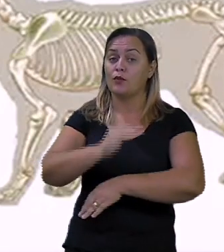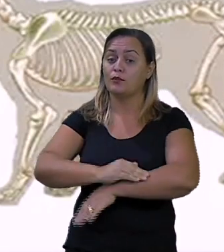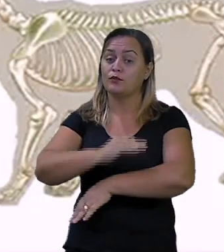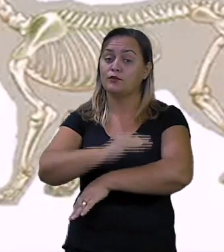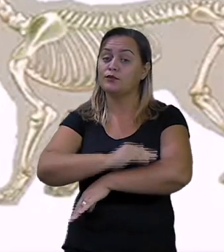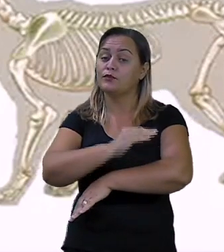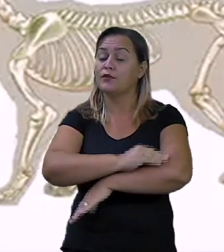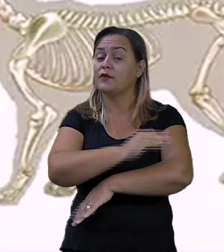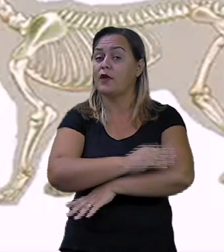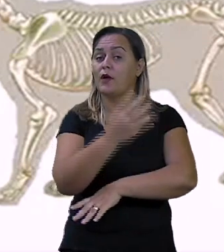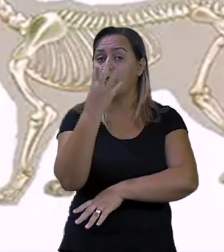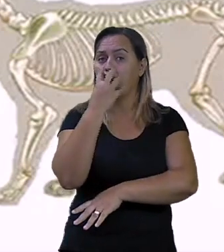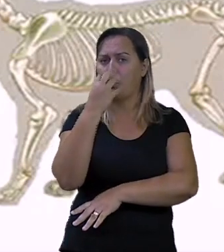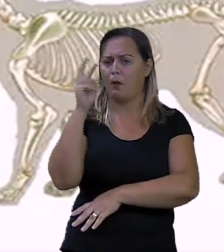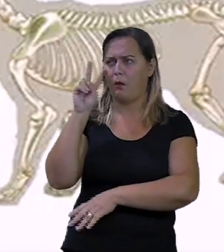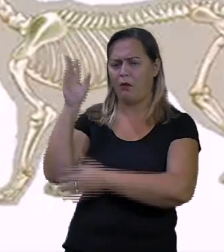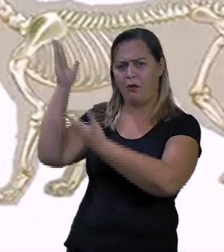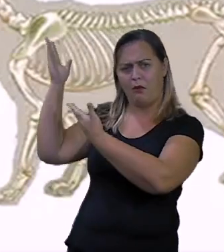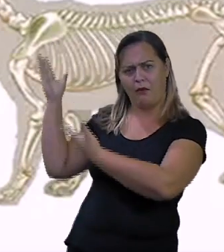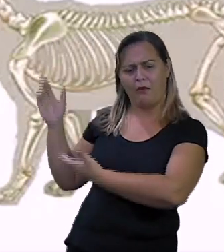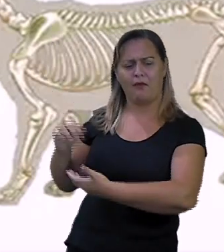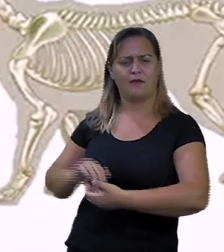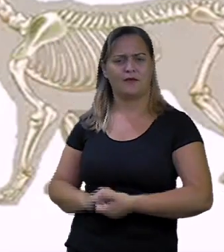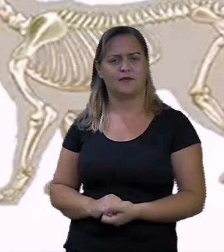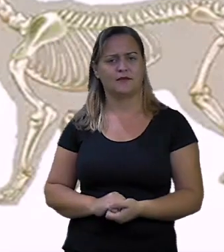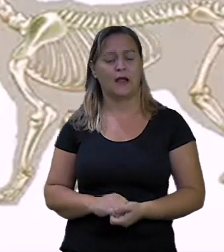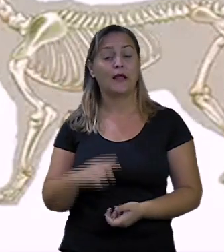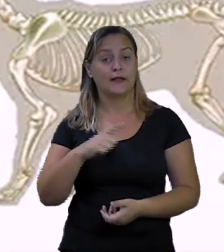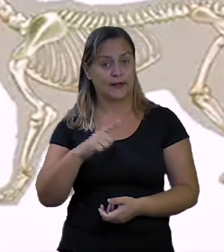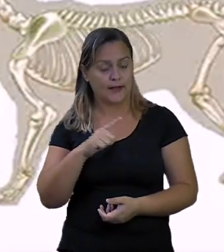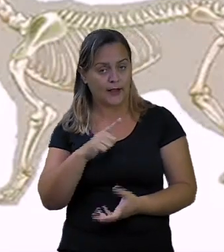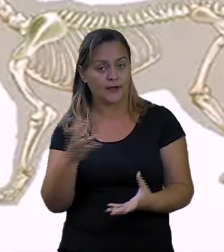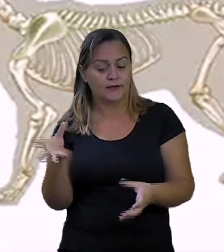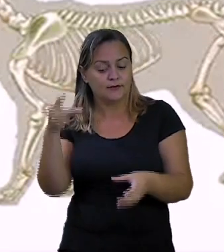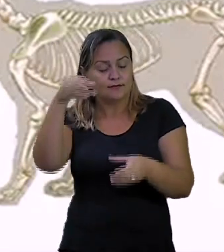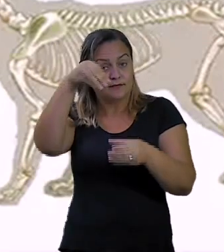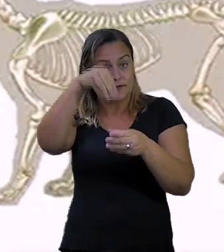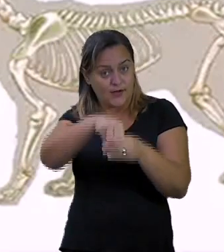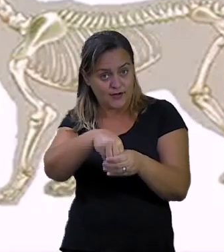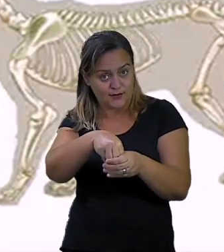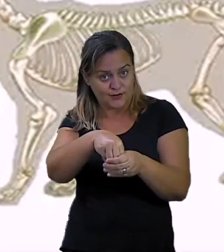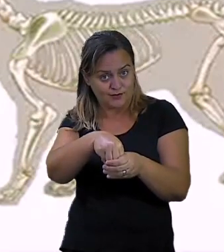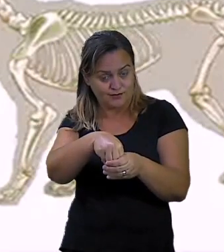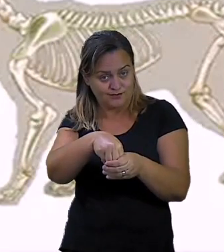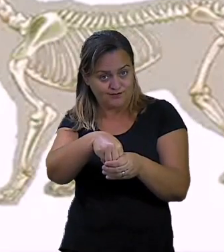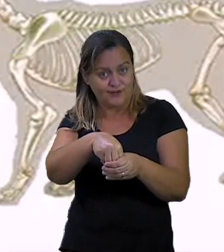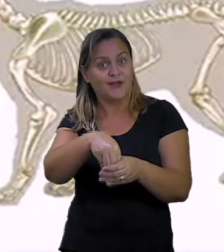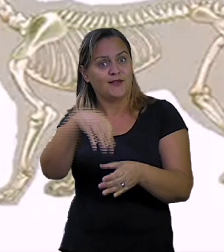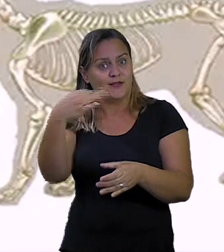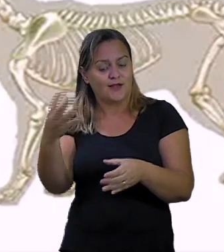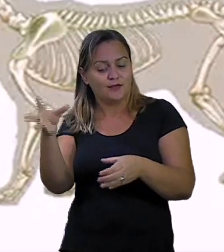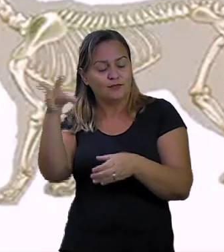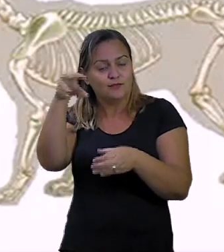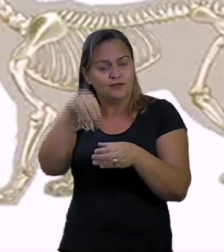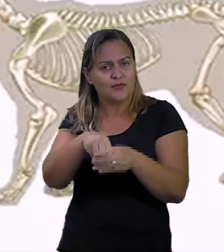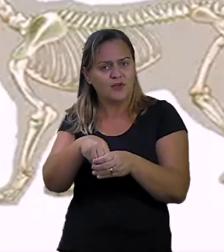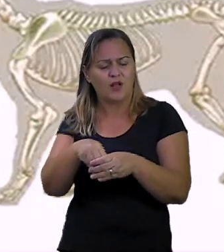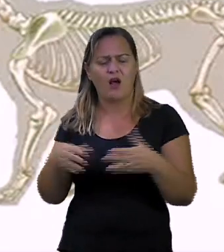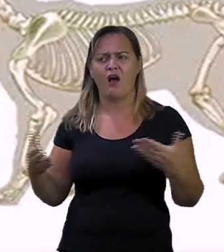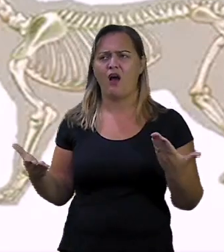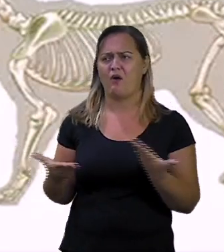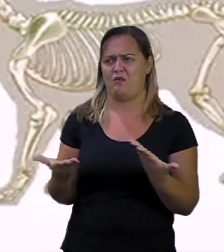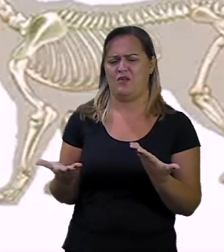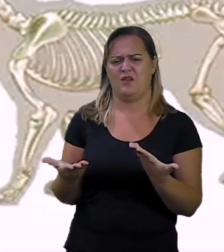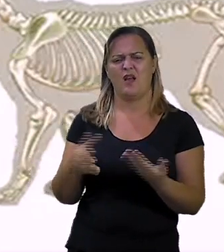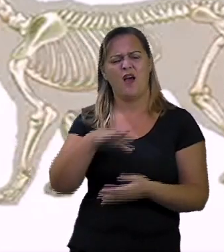eles têm uma estrutura interna eu fiquei bem uma estrutura externa